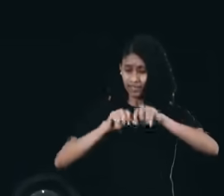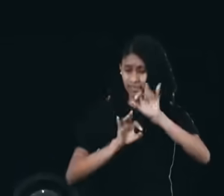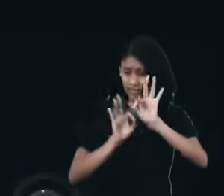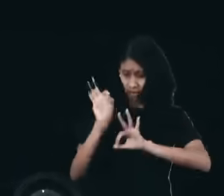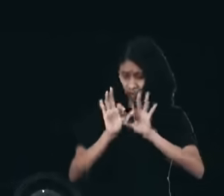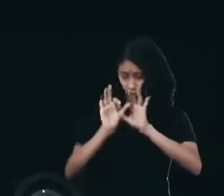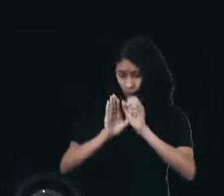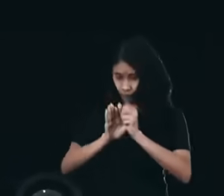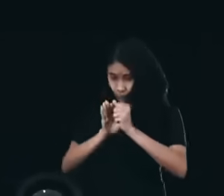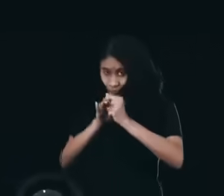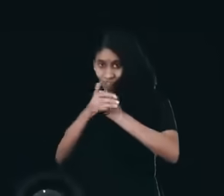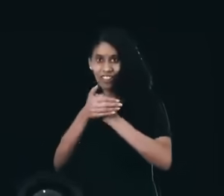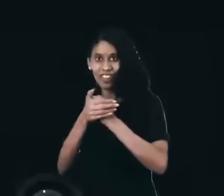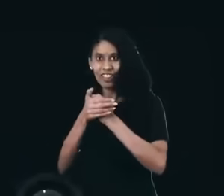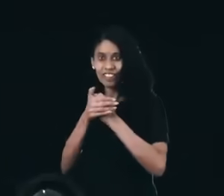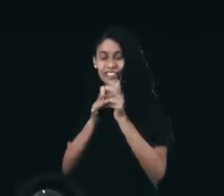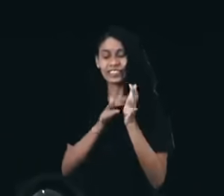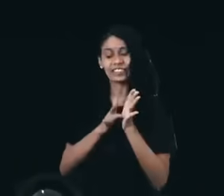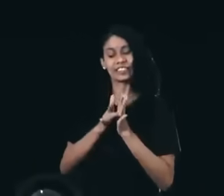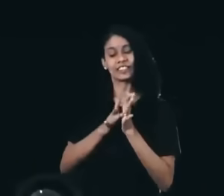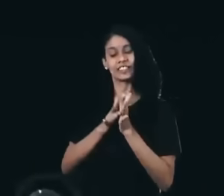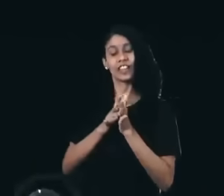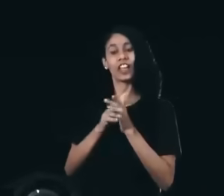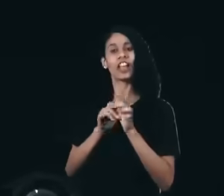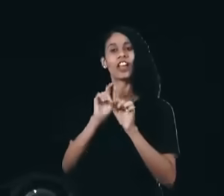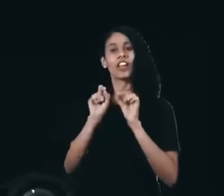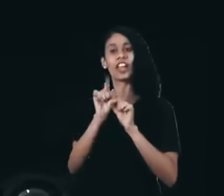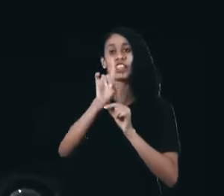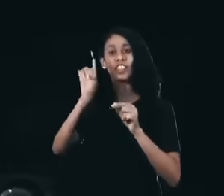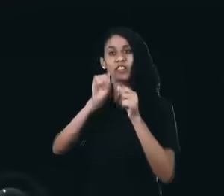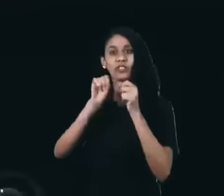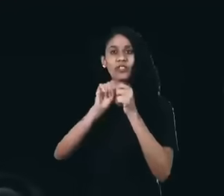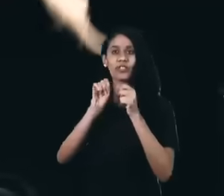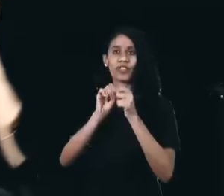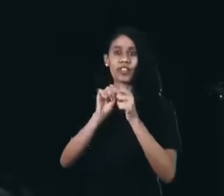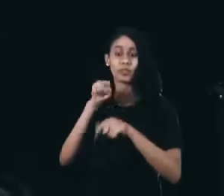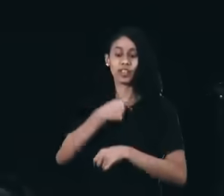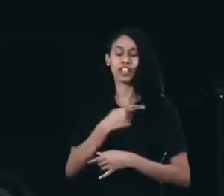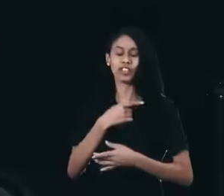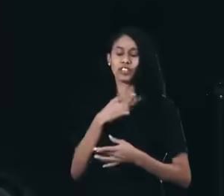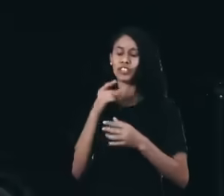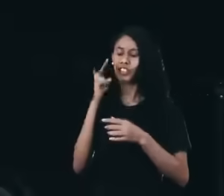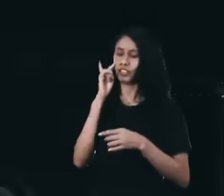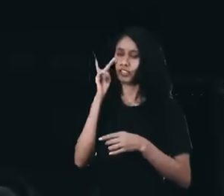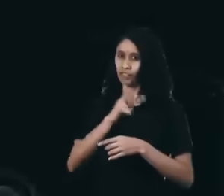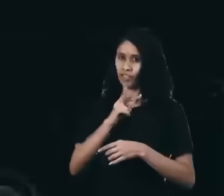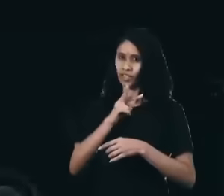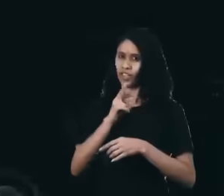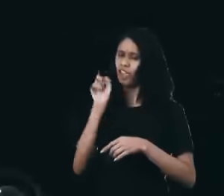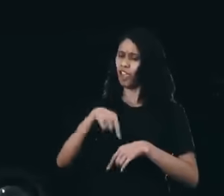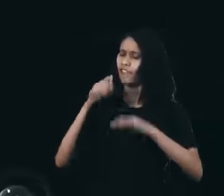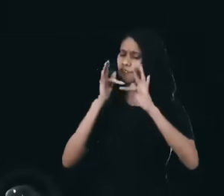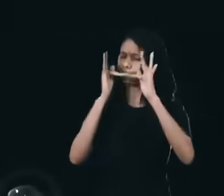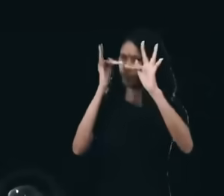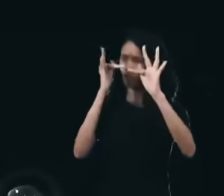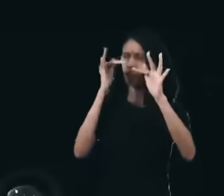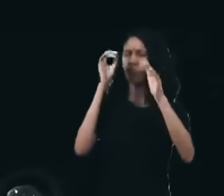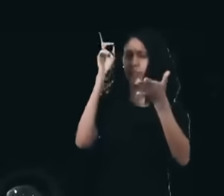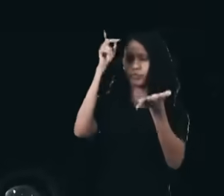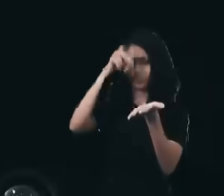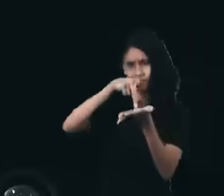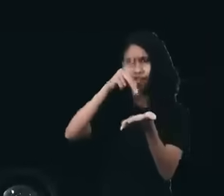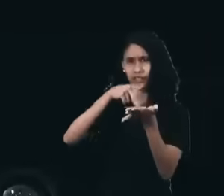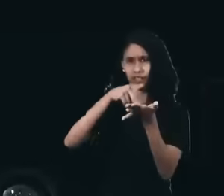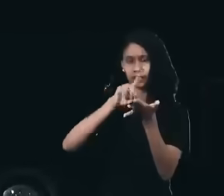tá escondida. E Deus está fazendo de propósito para ver se a gente vai se achar fiel. Tava lá Eliezer,